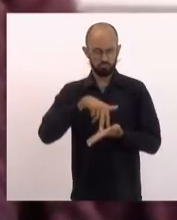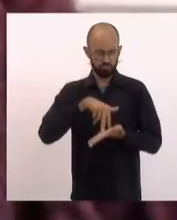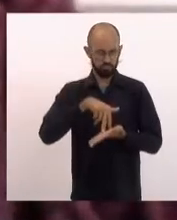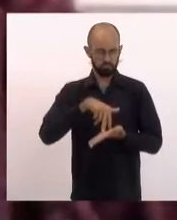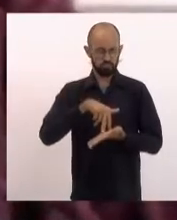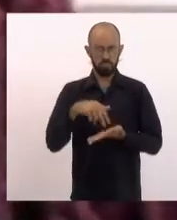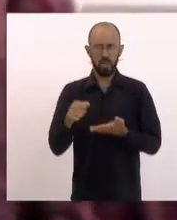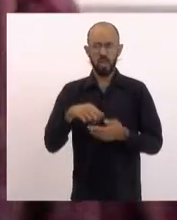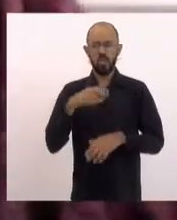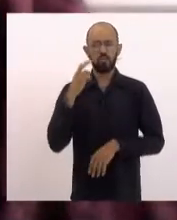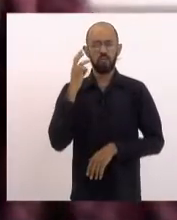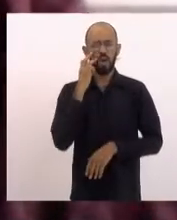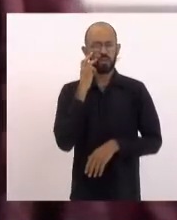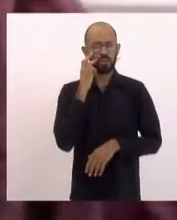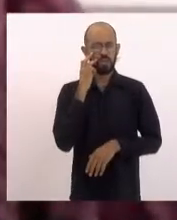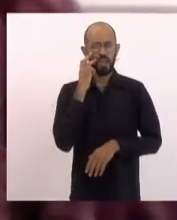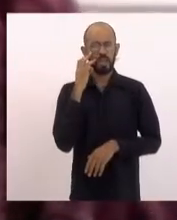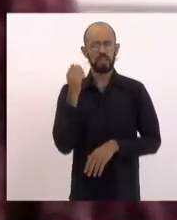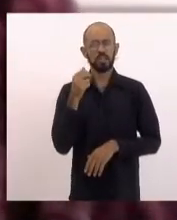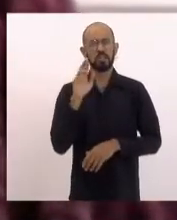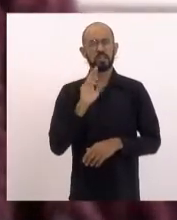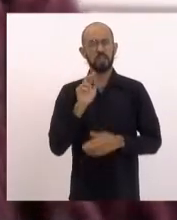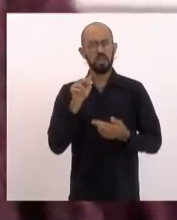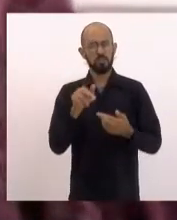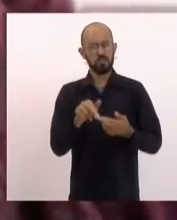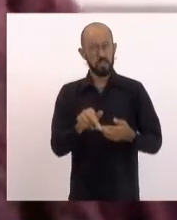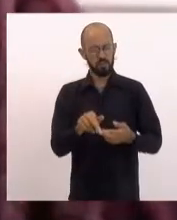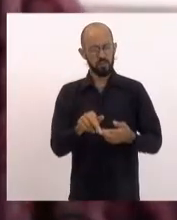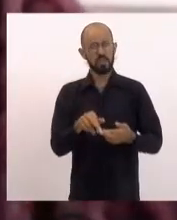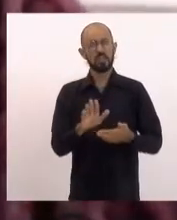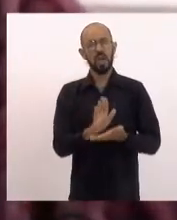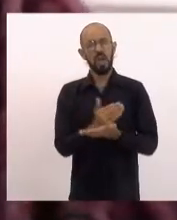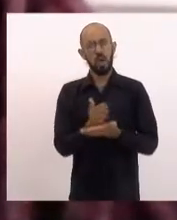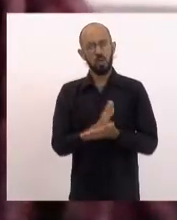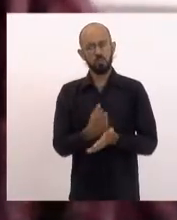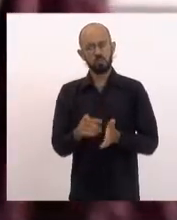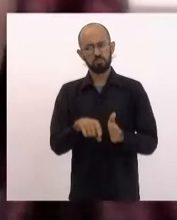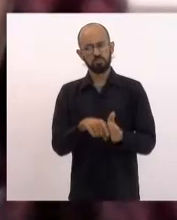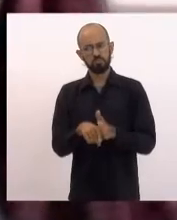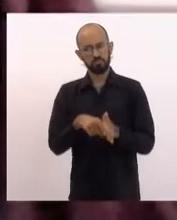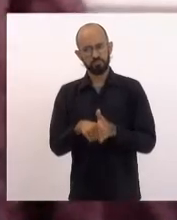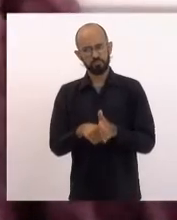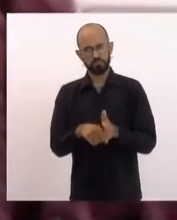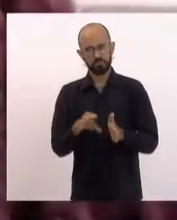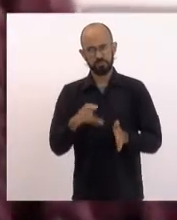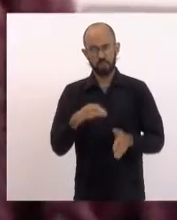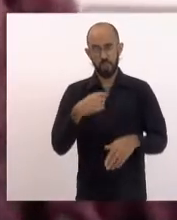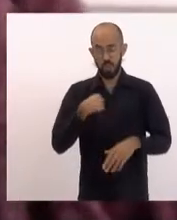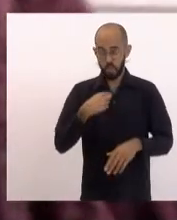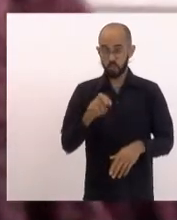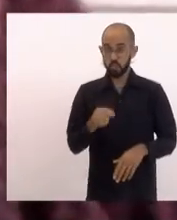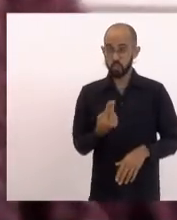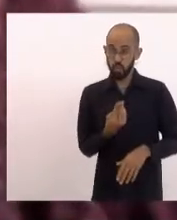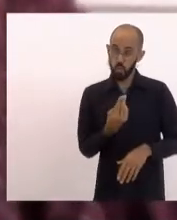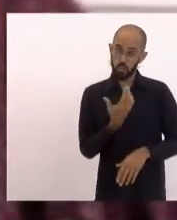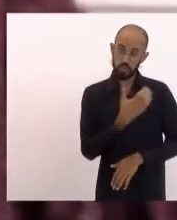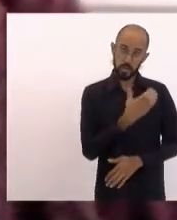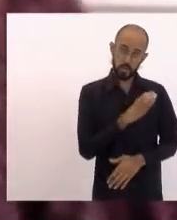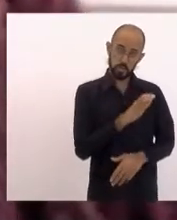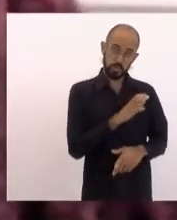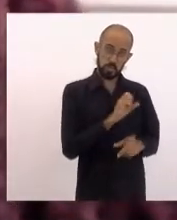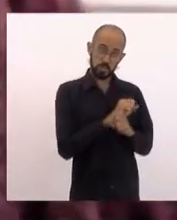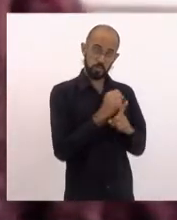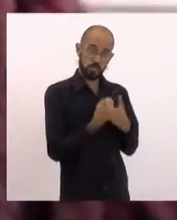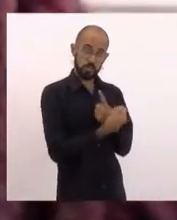que me antecedeu, fez referência aqui a algumas pesquisadoras, cientistas, eu sou cientista social. Então,